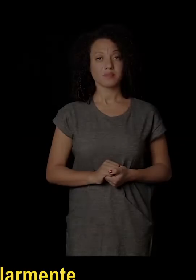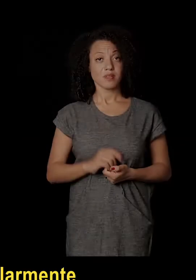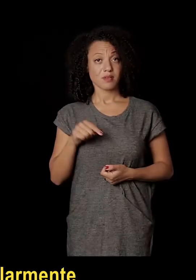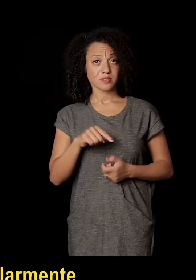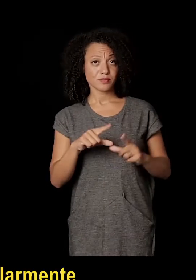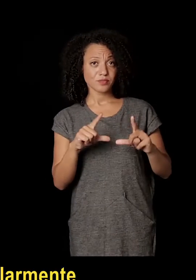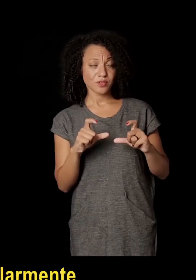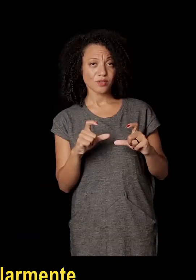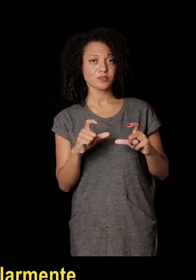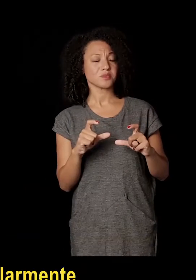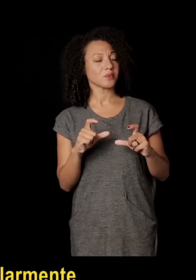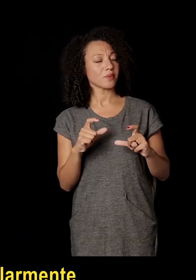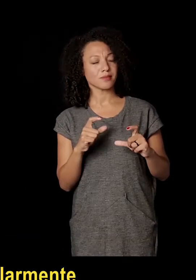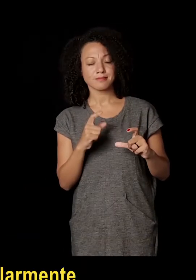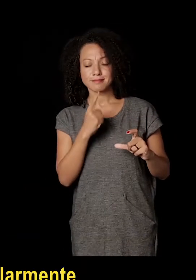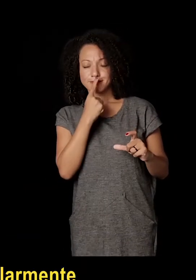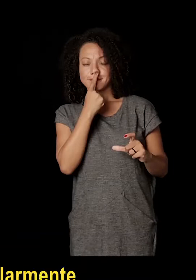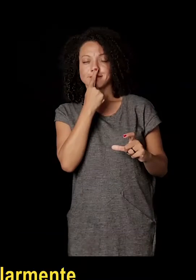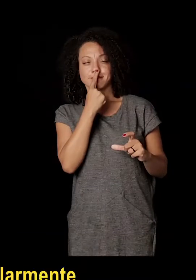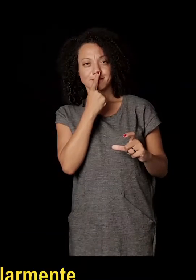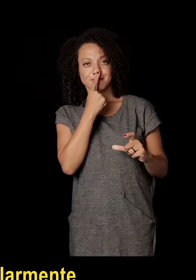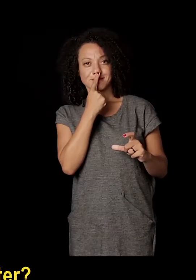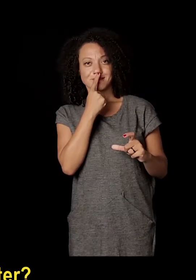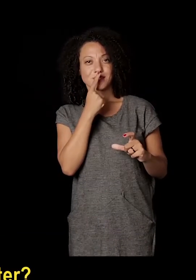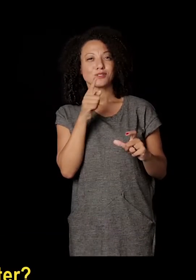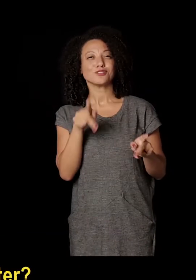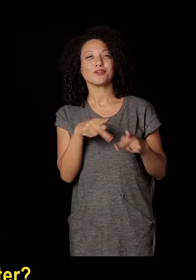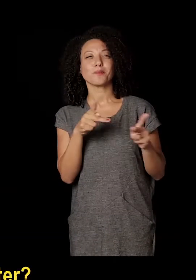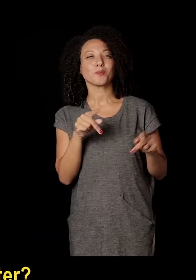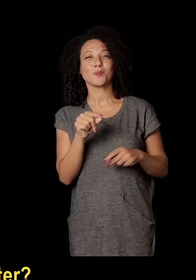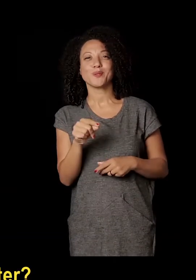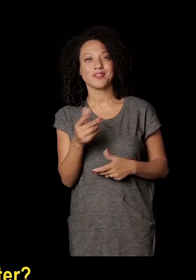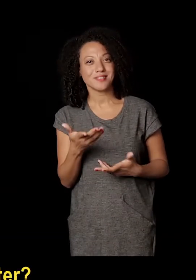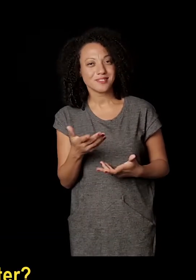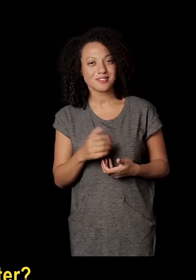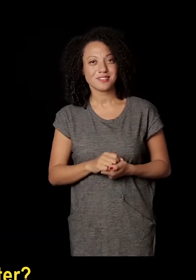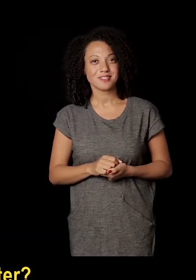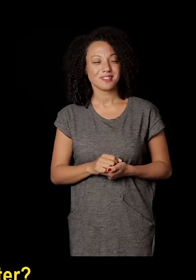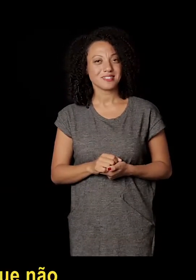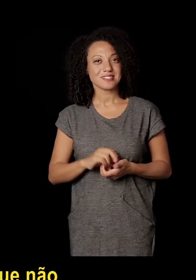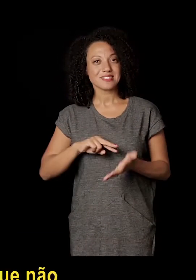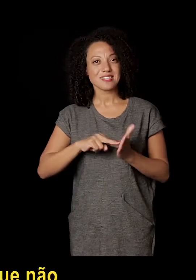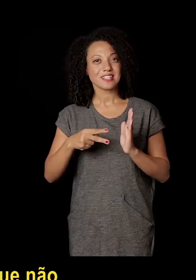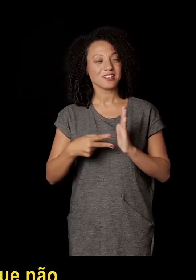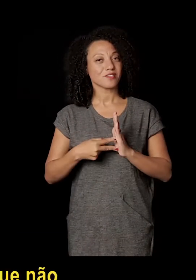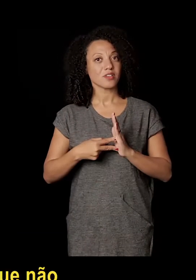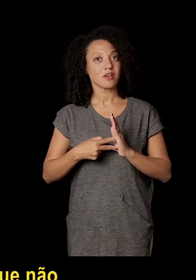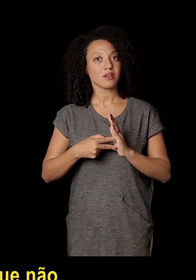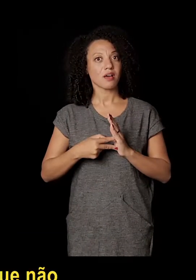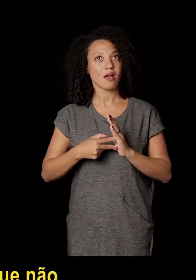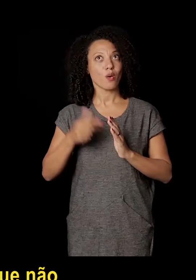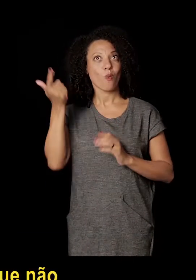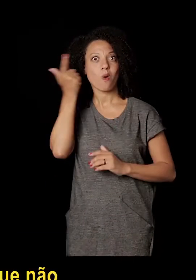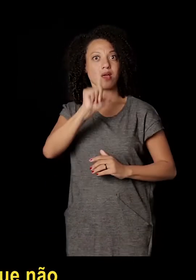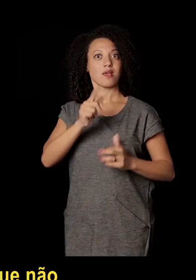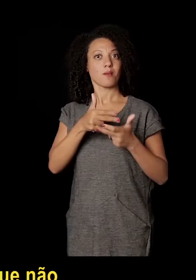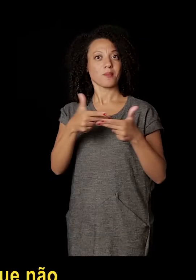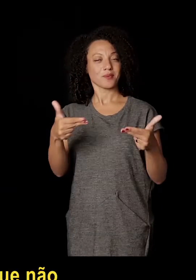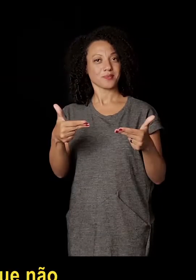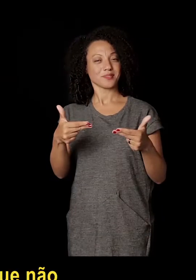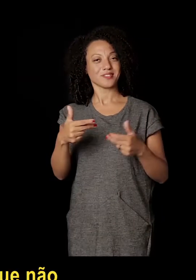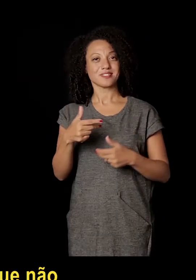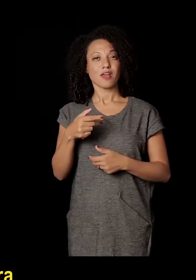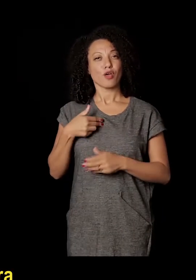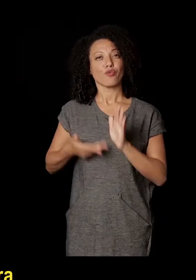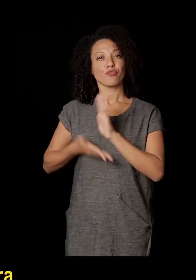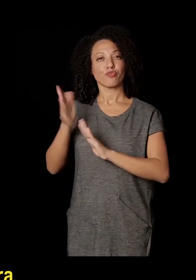Essa é uma foto que eu particularmente tenho grande apreço. O que é um shopping center, né? É a vitória de alguma coisa que não era o que a gente pensava construir. Eu